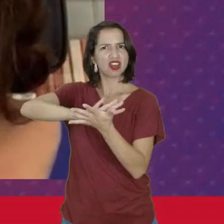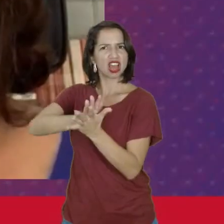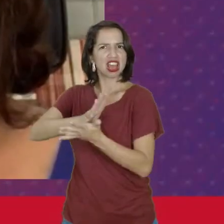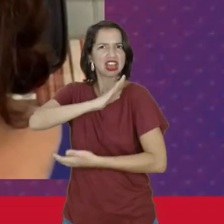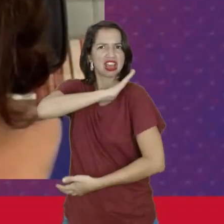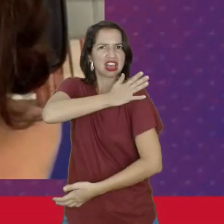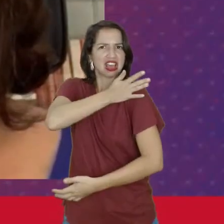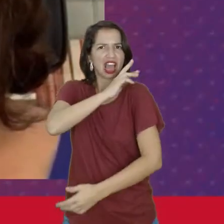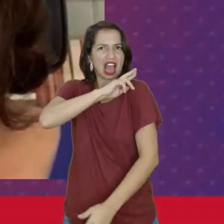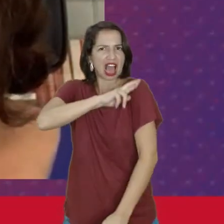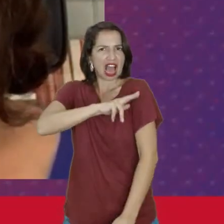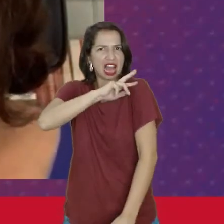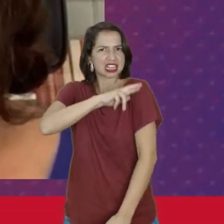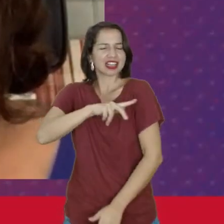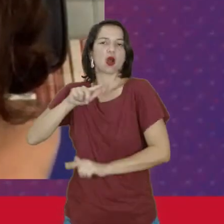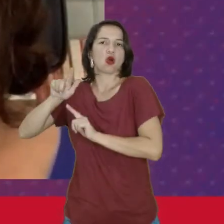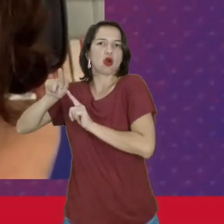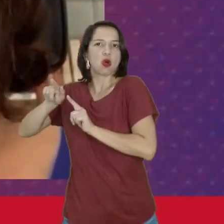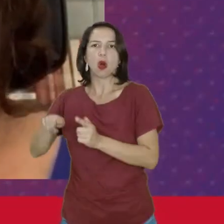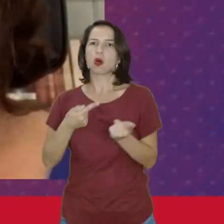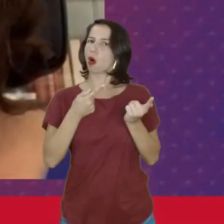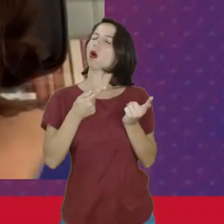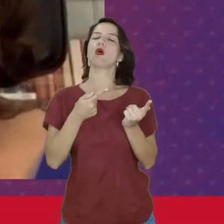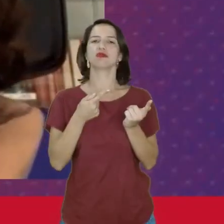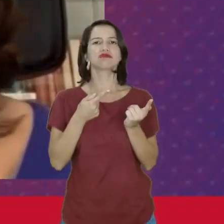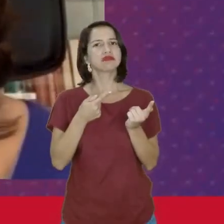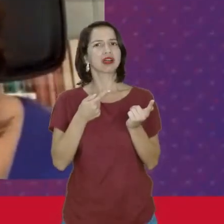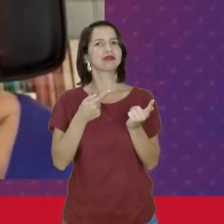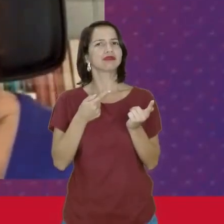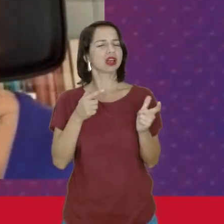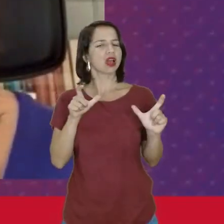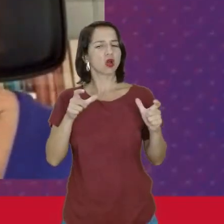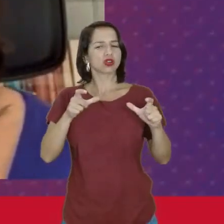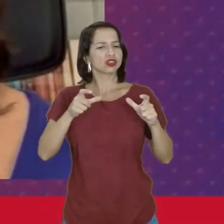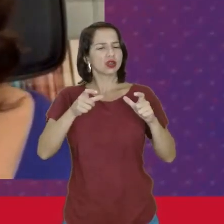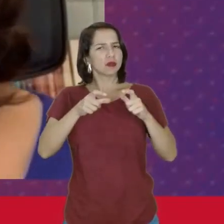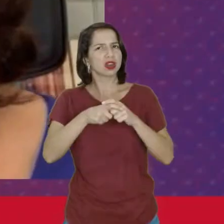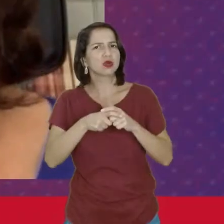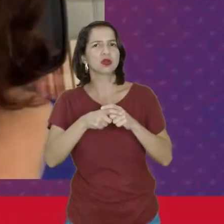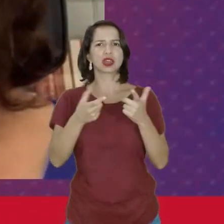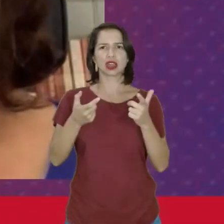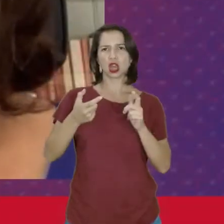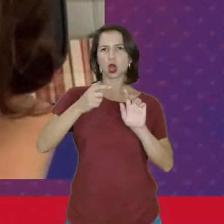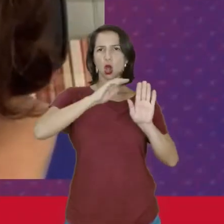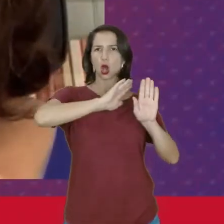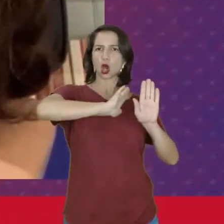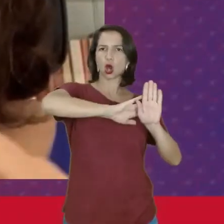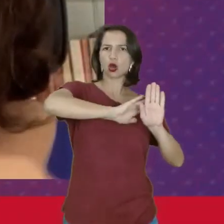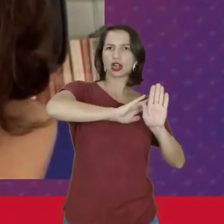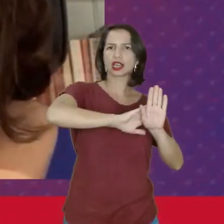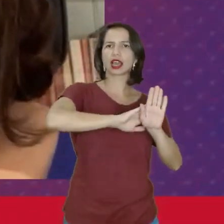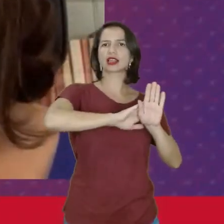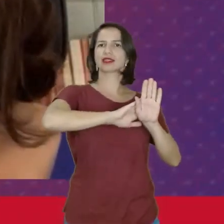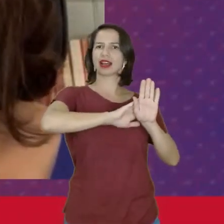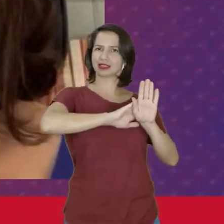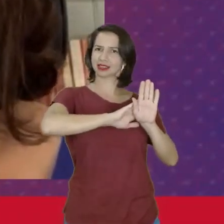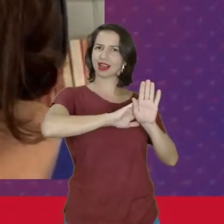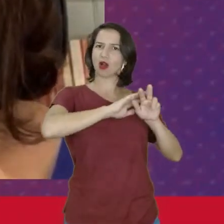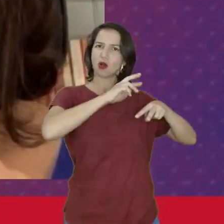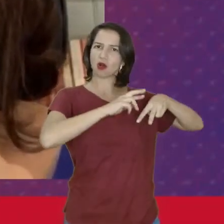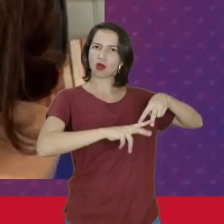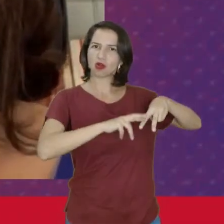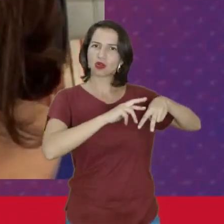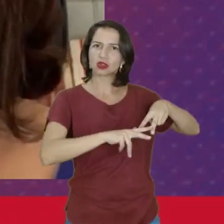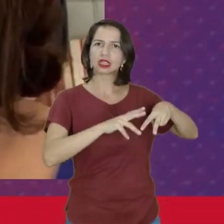qualquer forma de discriminação em relação à orientação sexual e qualquer forma de discriminação